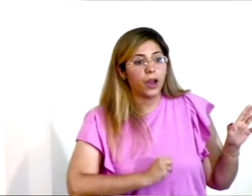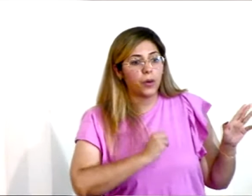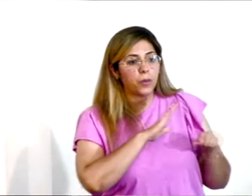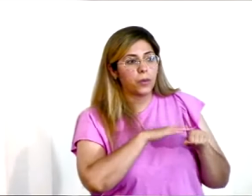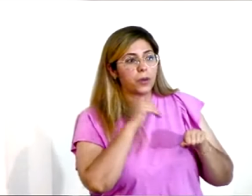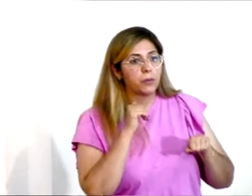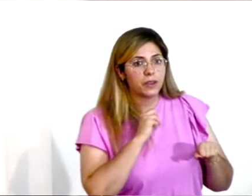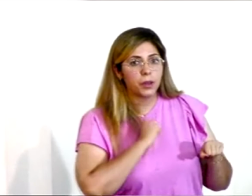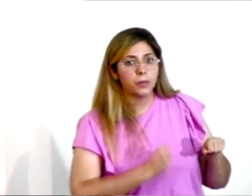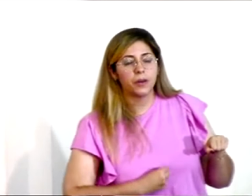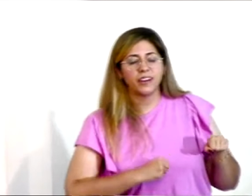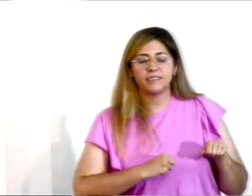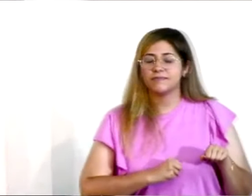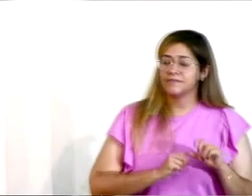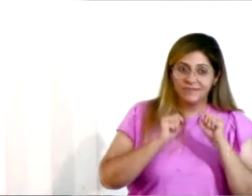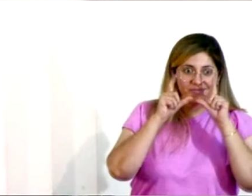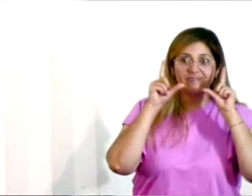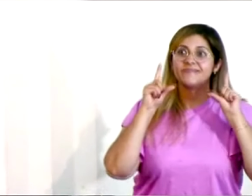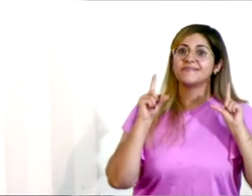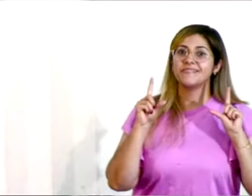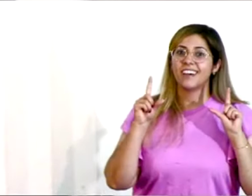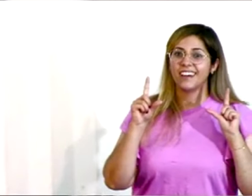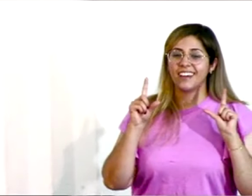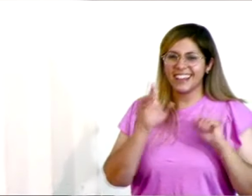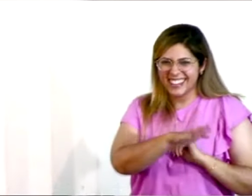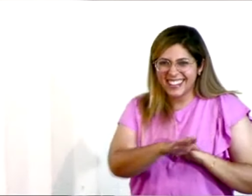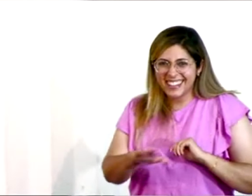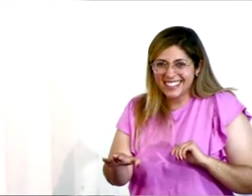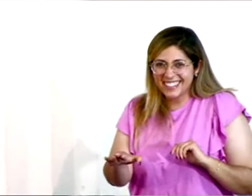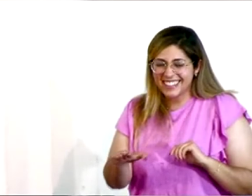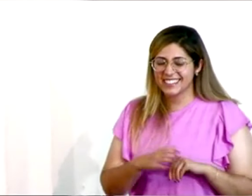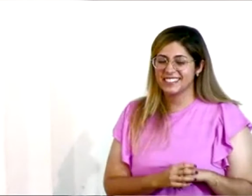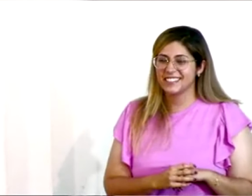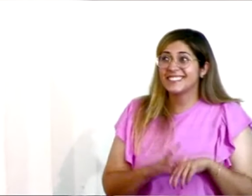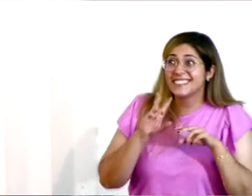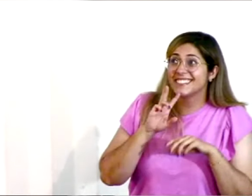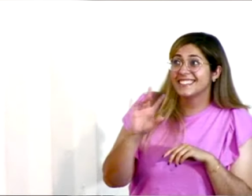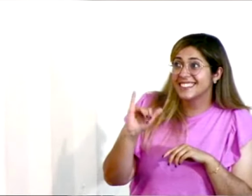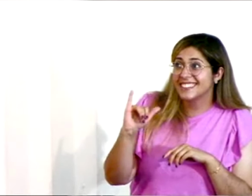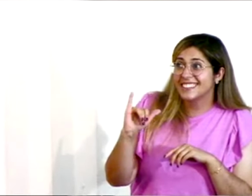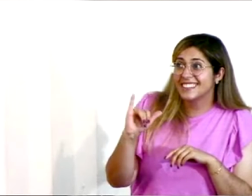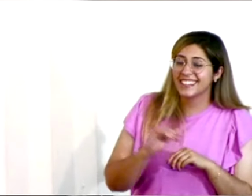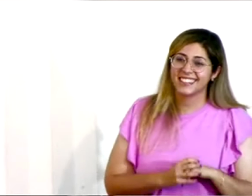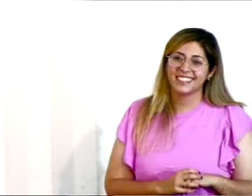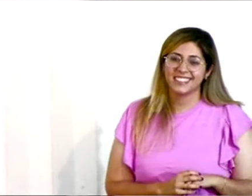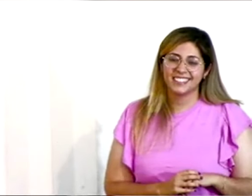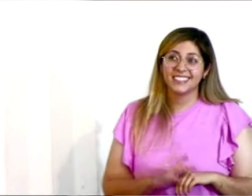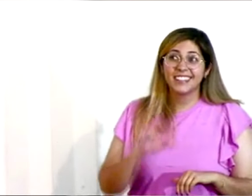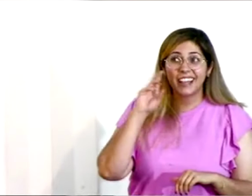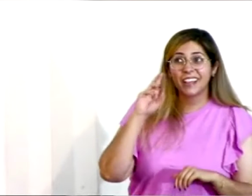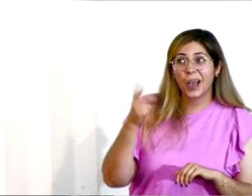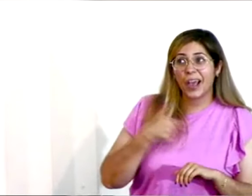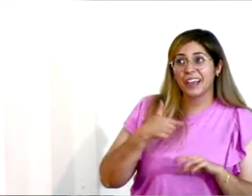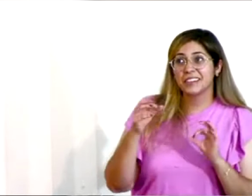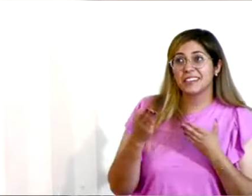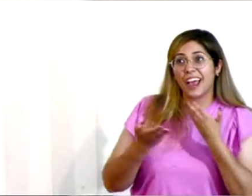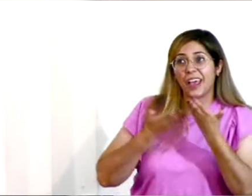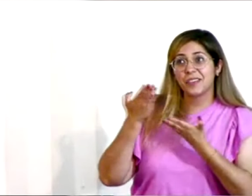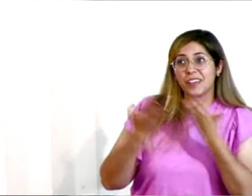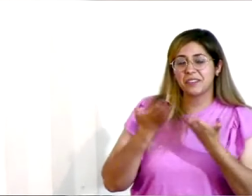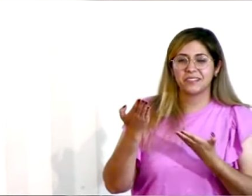Samuel. Samuel já sabia quem é que lhe falava. Eu acho tão interessante isso.